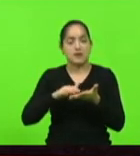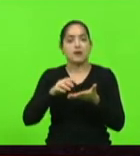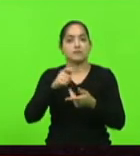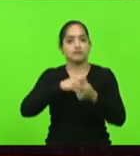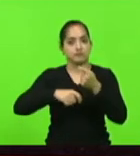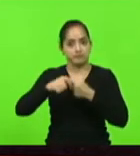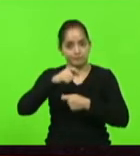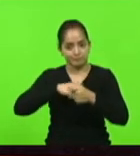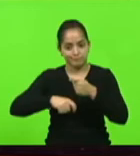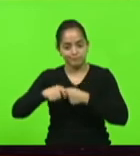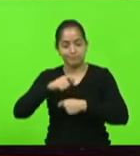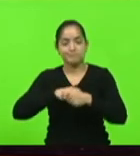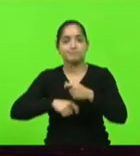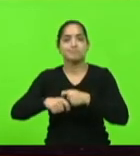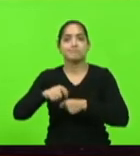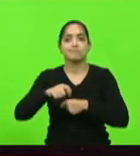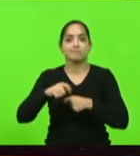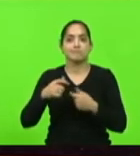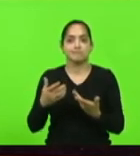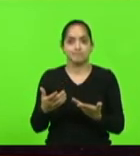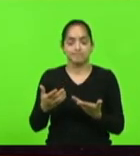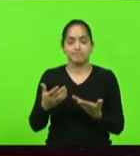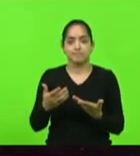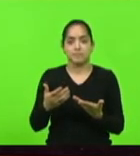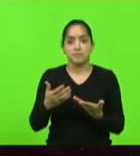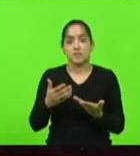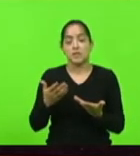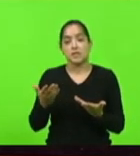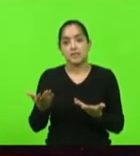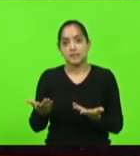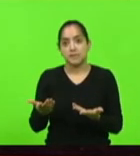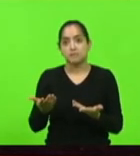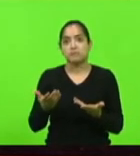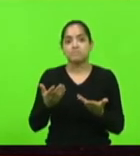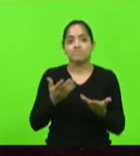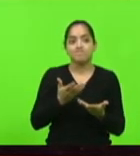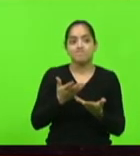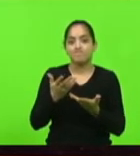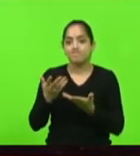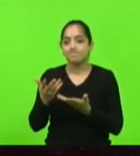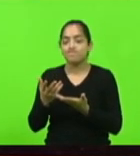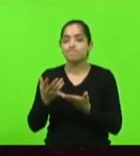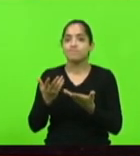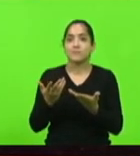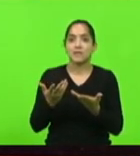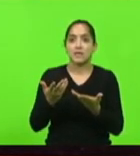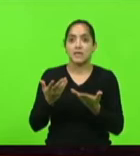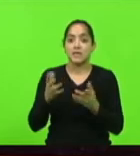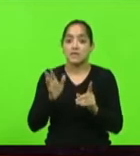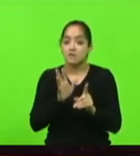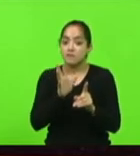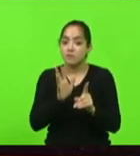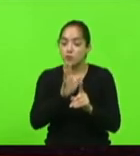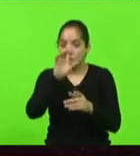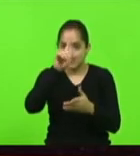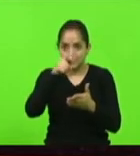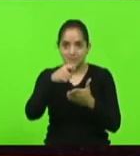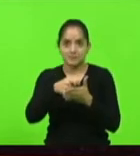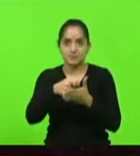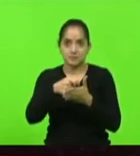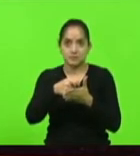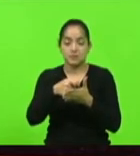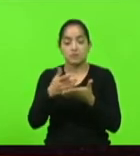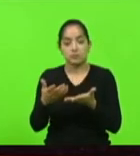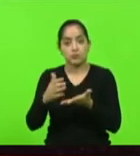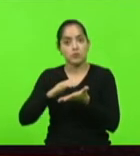no governo, e, de alguma forma, buscava influenciar que essa decisão fosse tomada, com o próprio